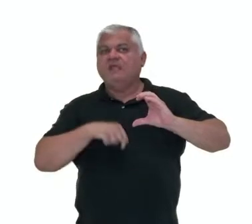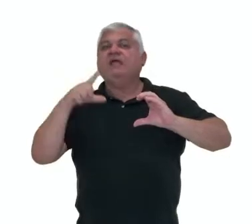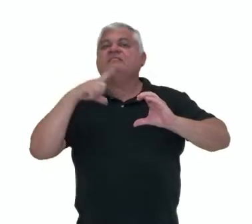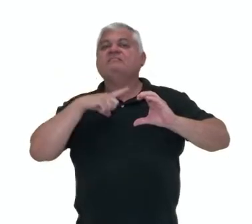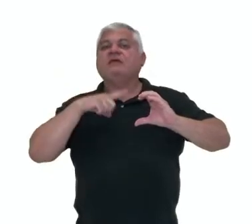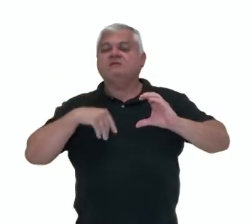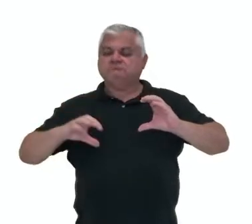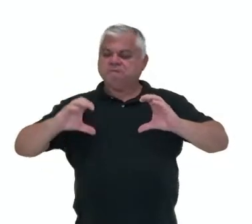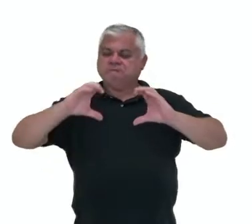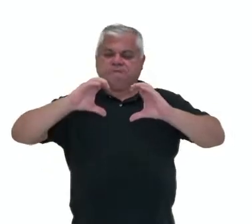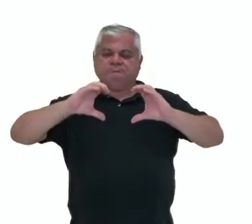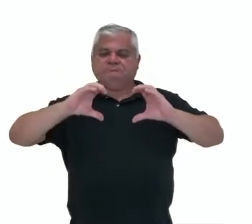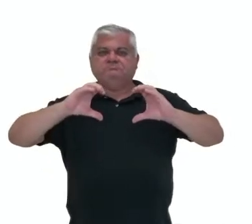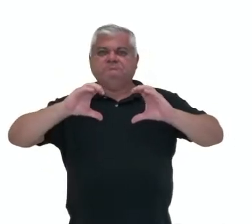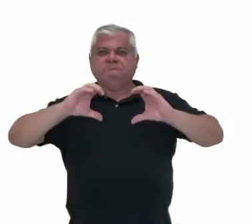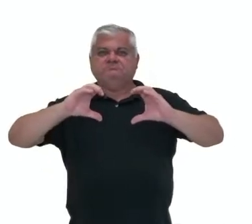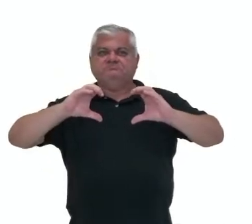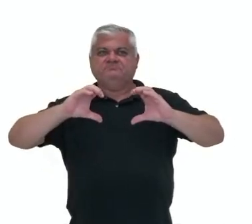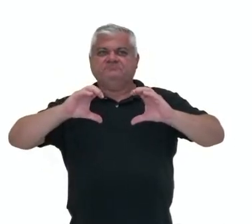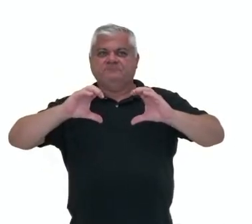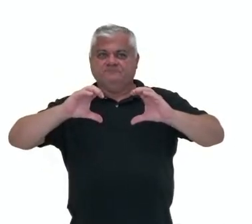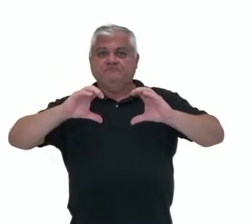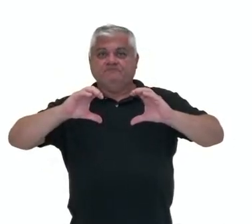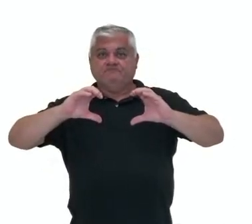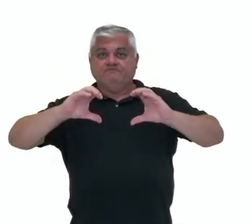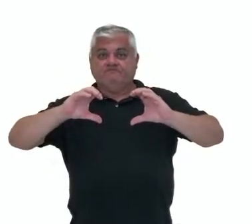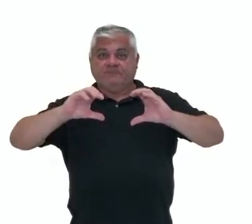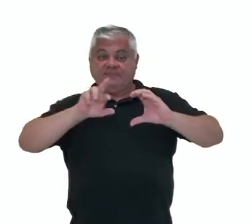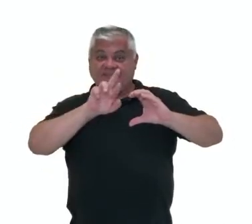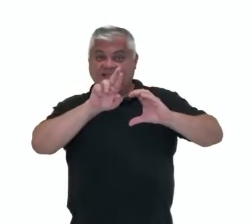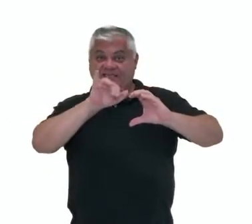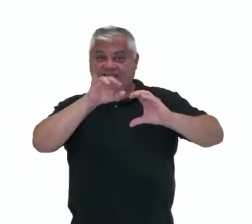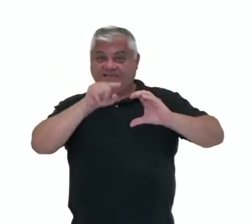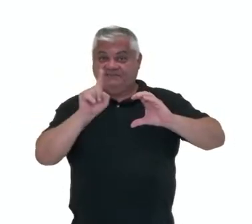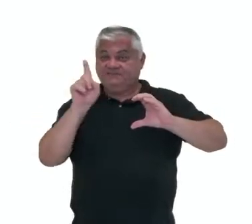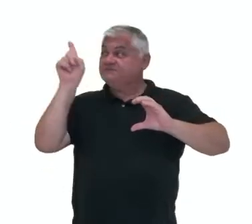aqui nesta imagem? Então, nós temos os rins